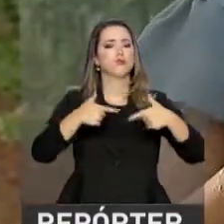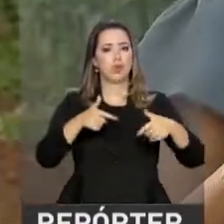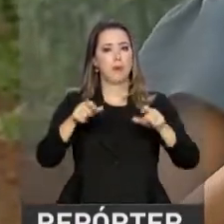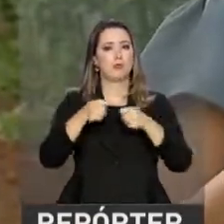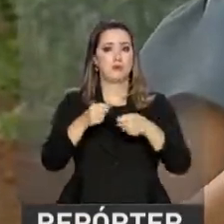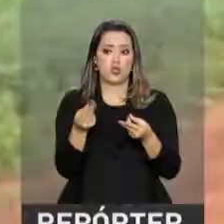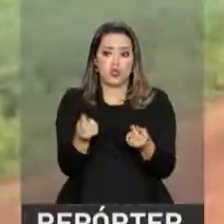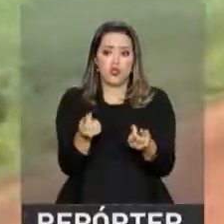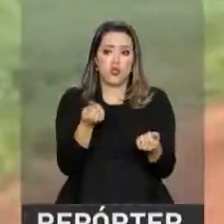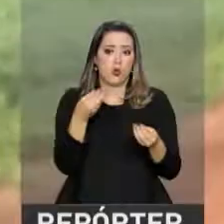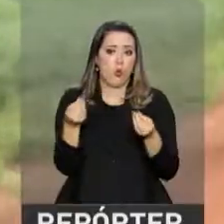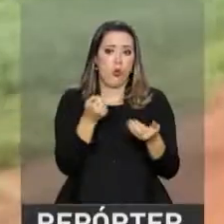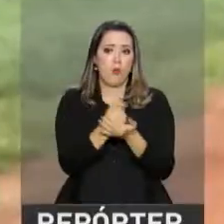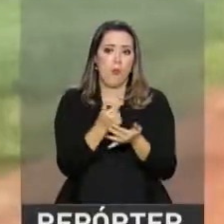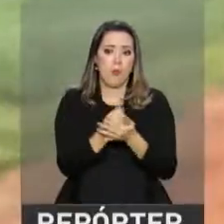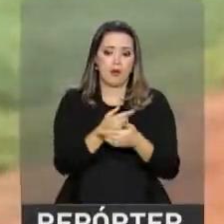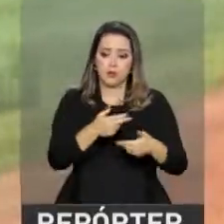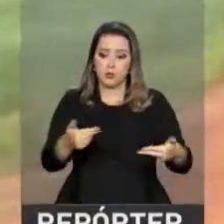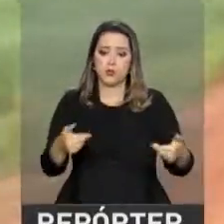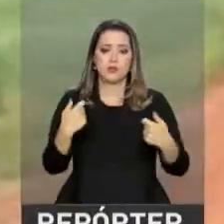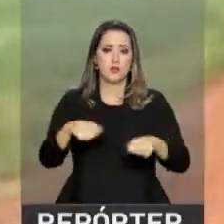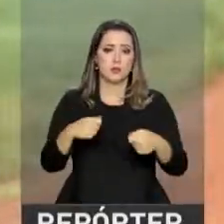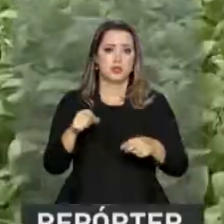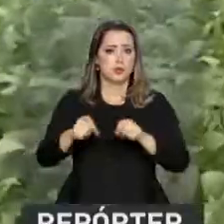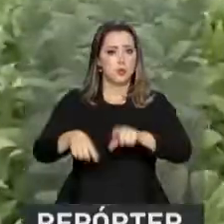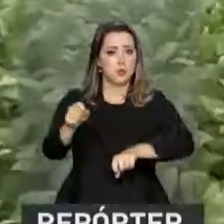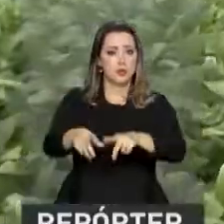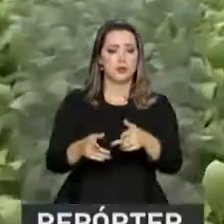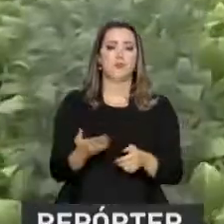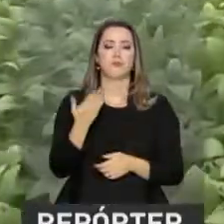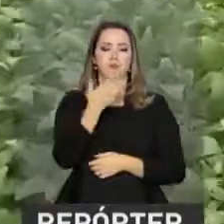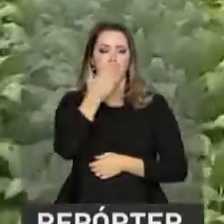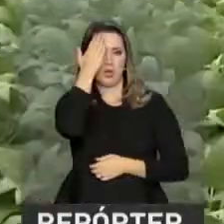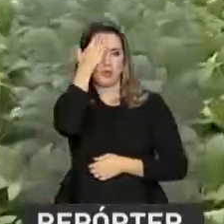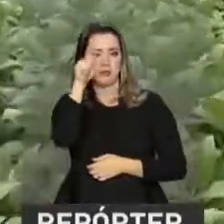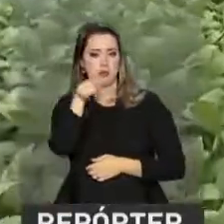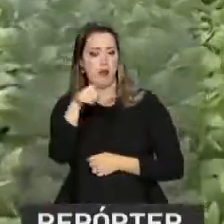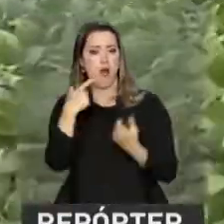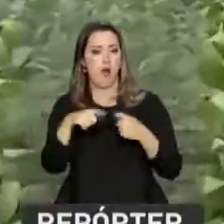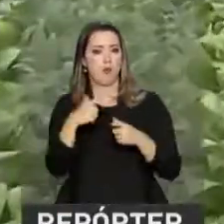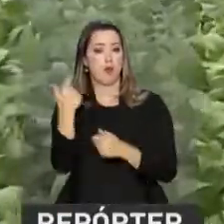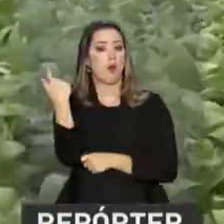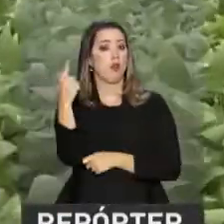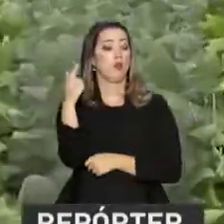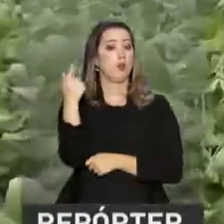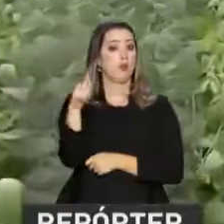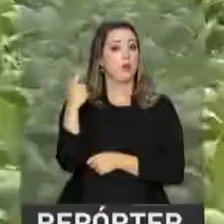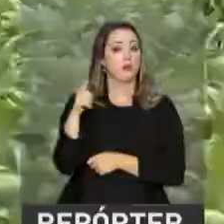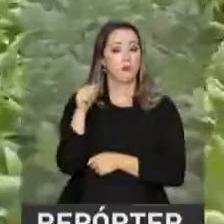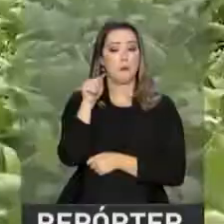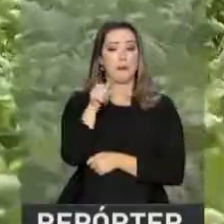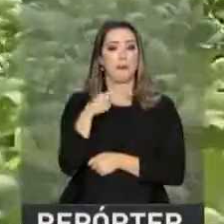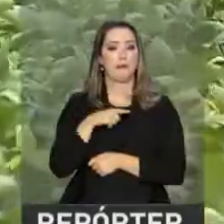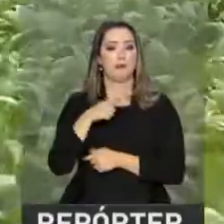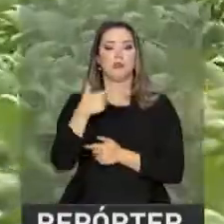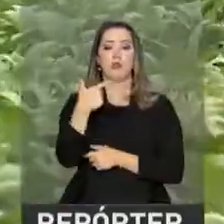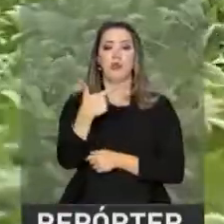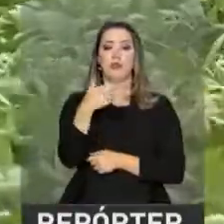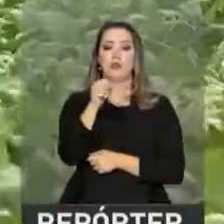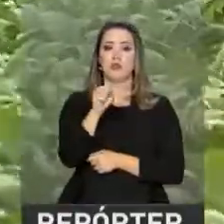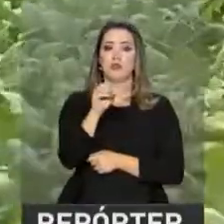investimento para tudo isso. O seu Silomar sabe bem disso. A fazenda dele, na zona rural de Rio Verde, em Goiás, tem